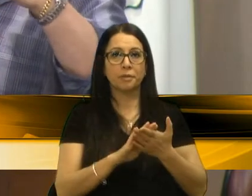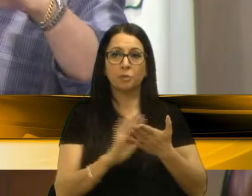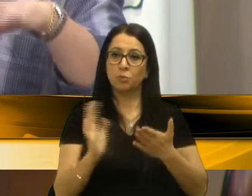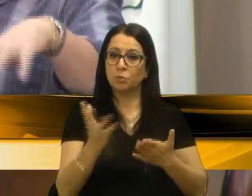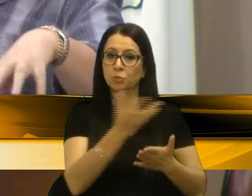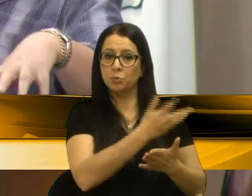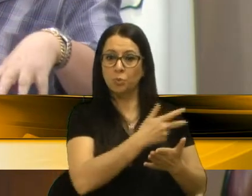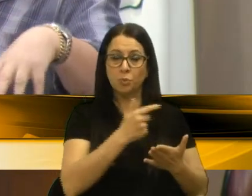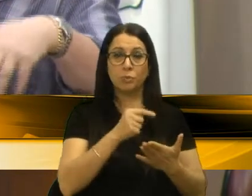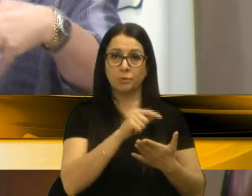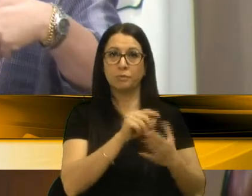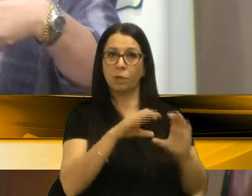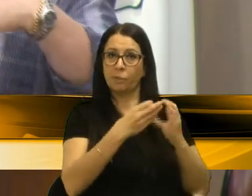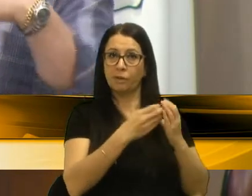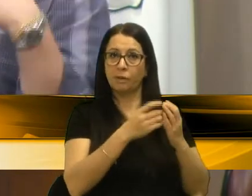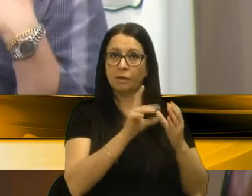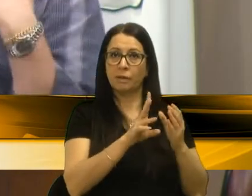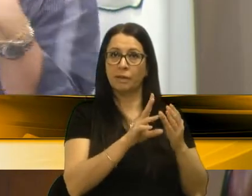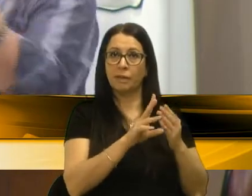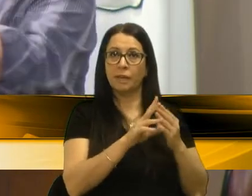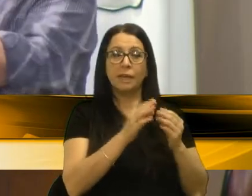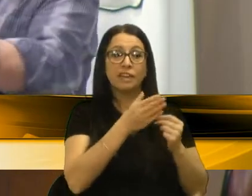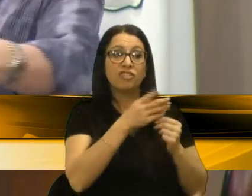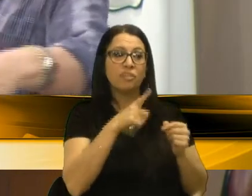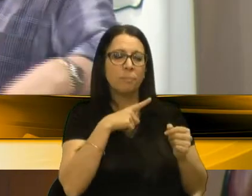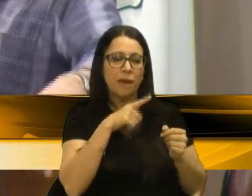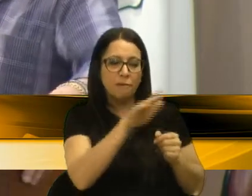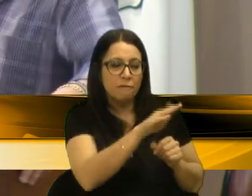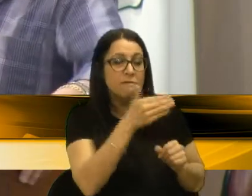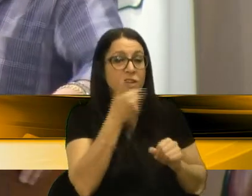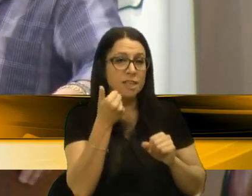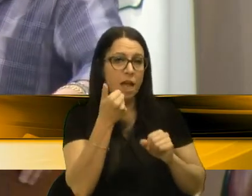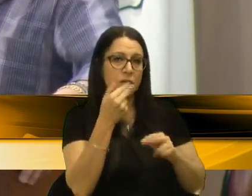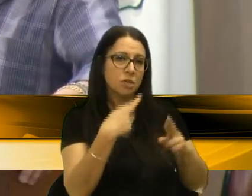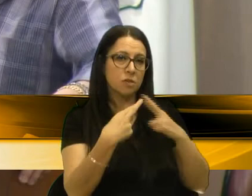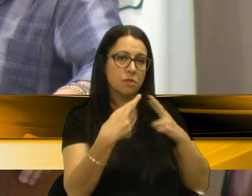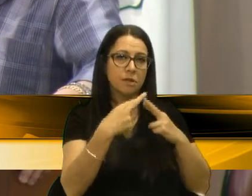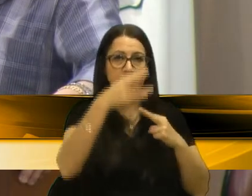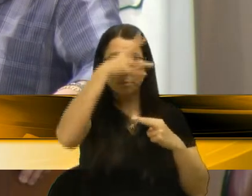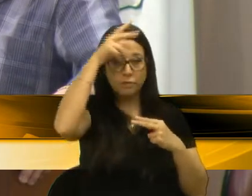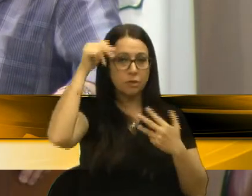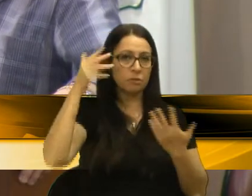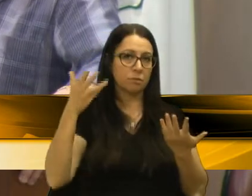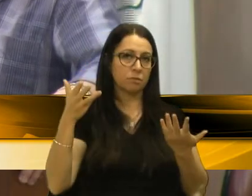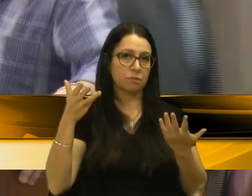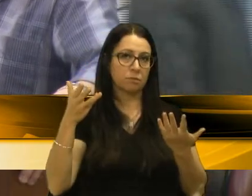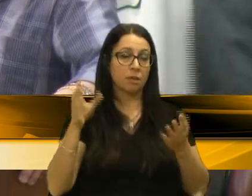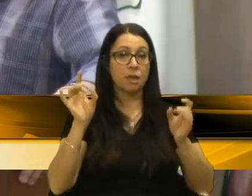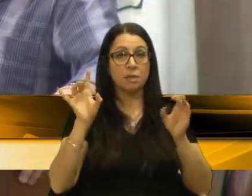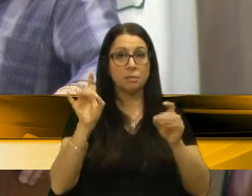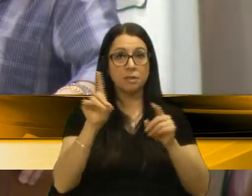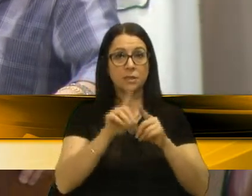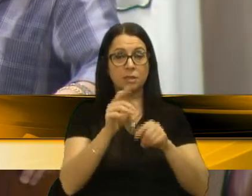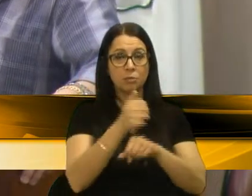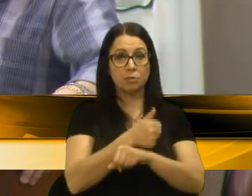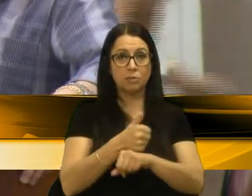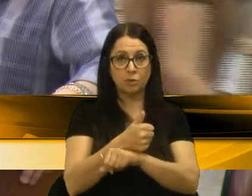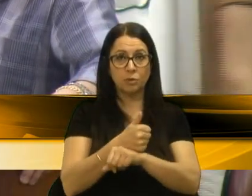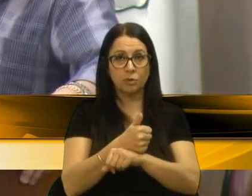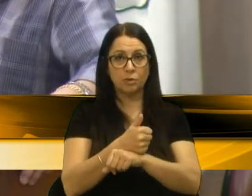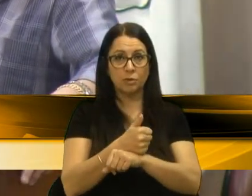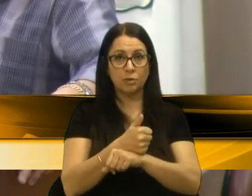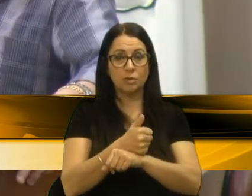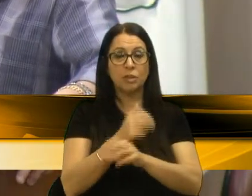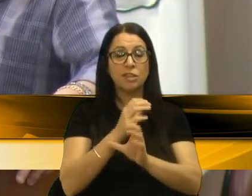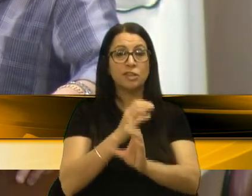todo só quer levar vantagem na sua relação com o executivo, especialmente os profissionais da área de